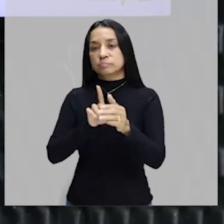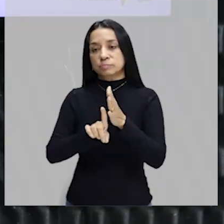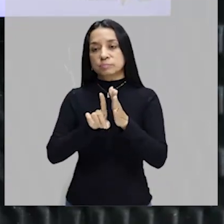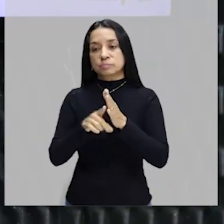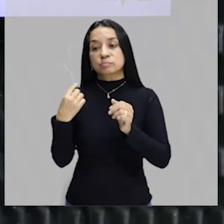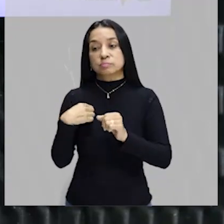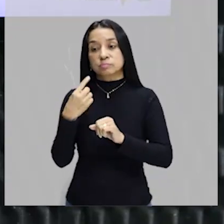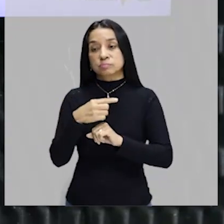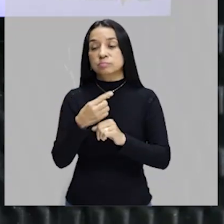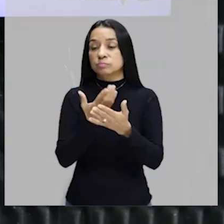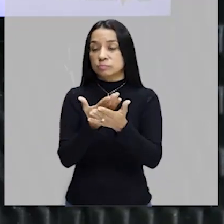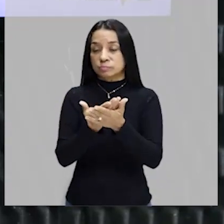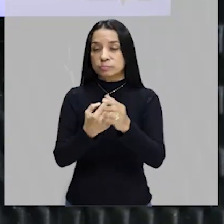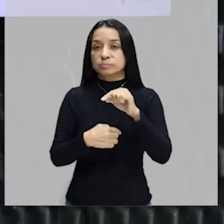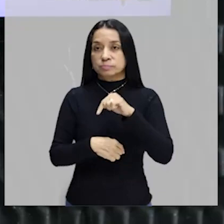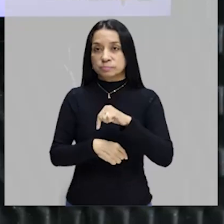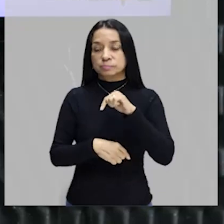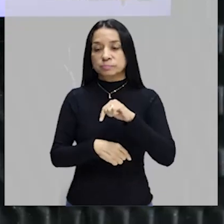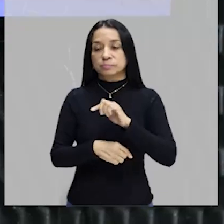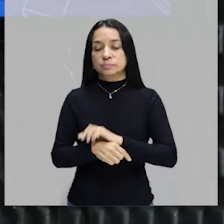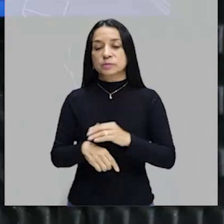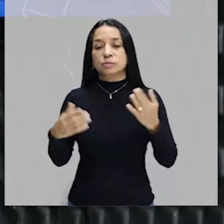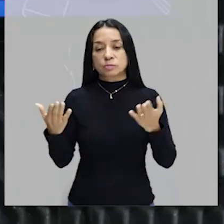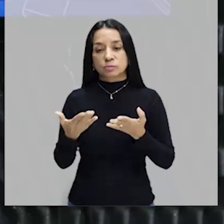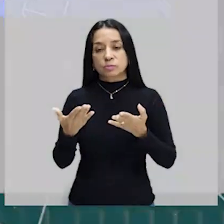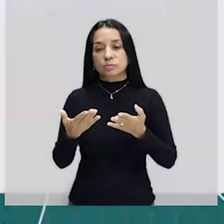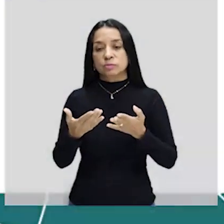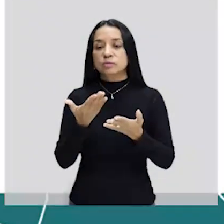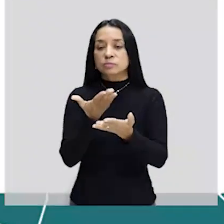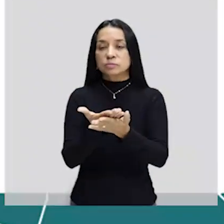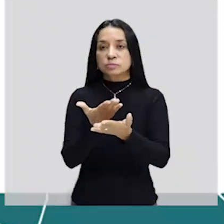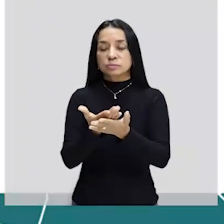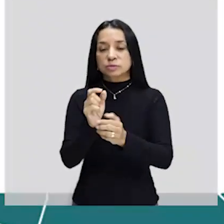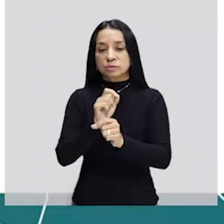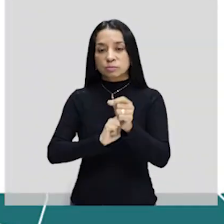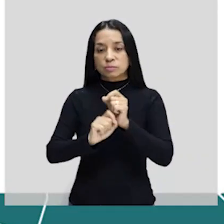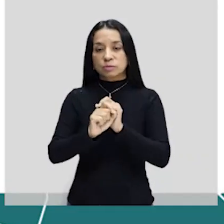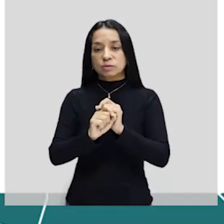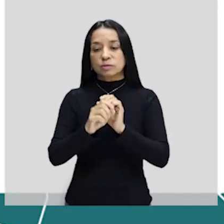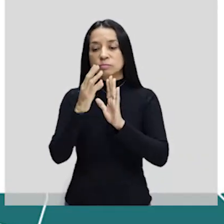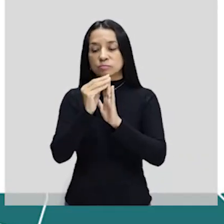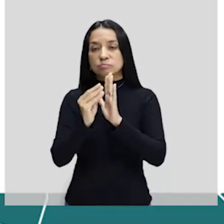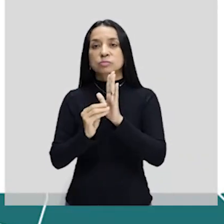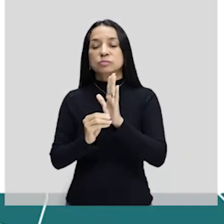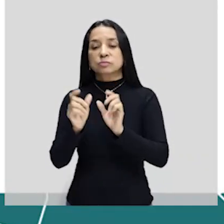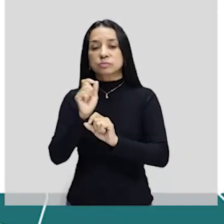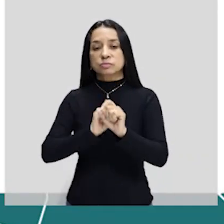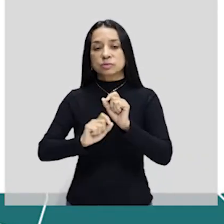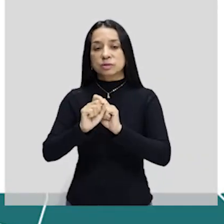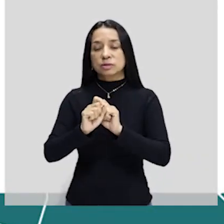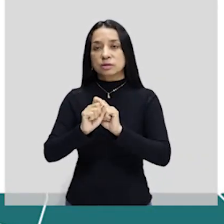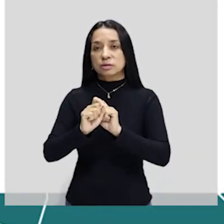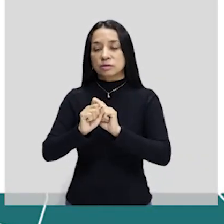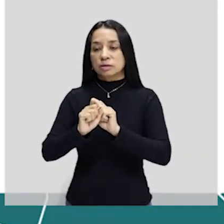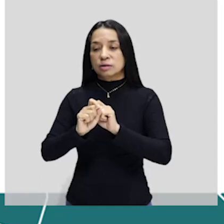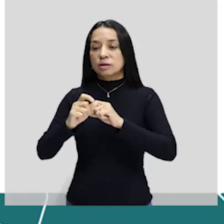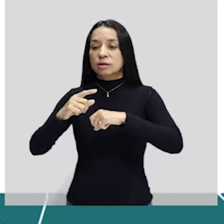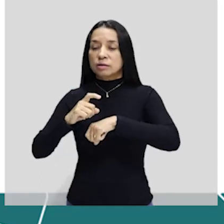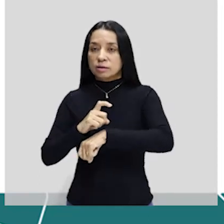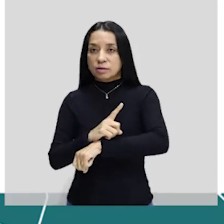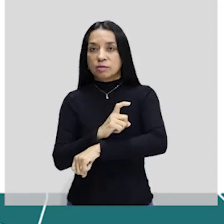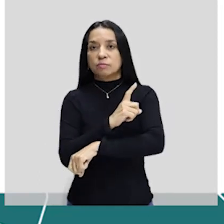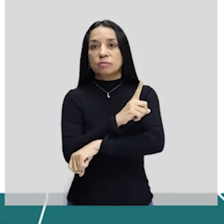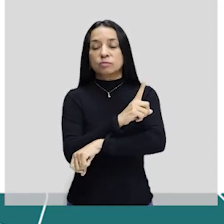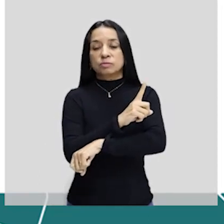gente trabalha aqui. Hoje nós vamos trabalhar, pessoal, o assunto de evolução humana, tá?